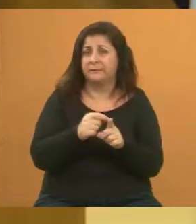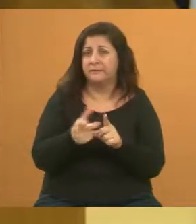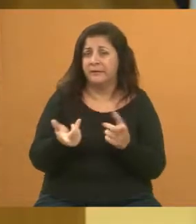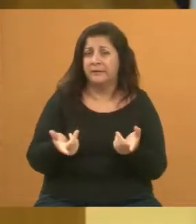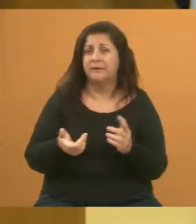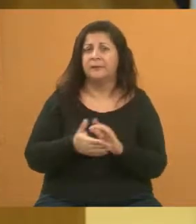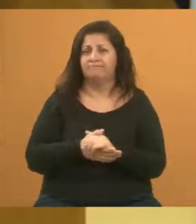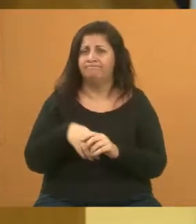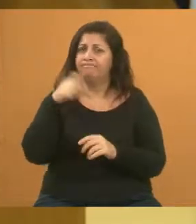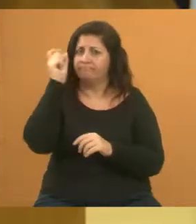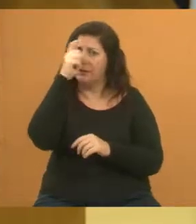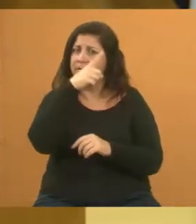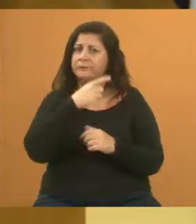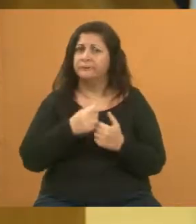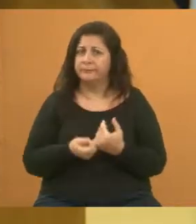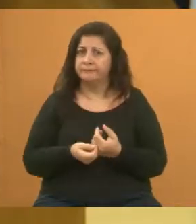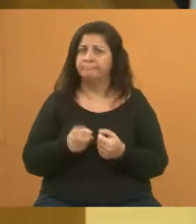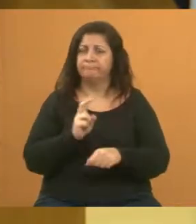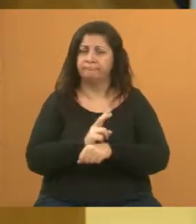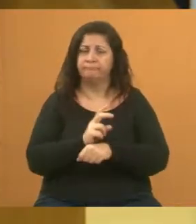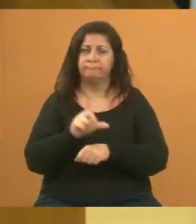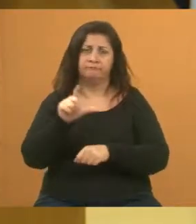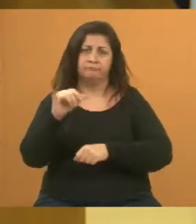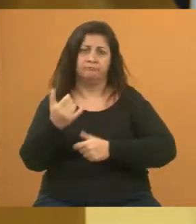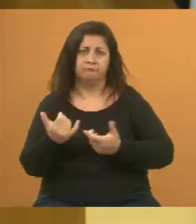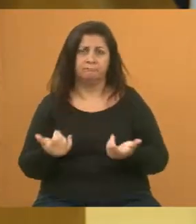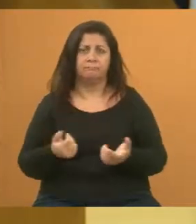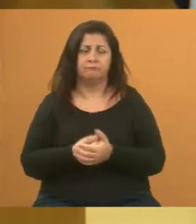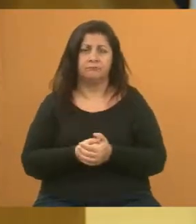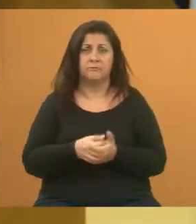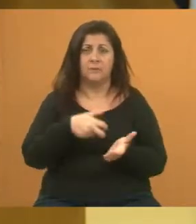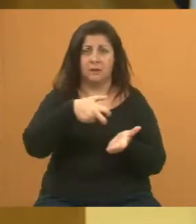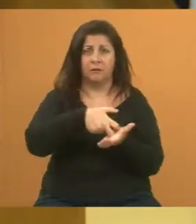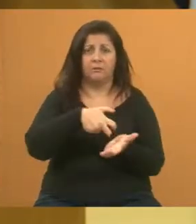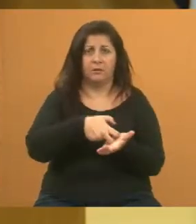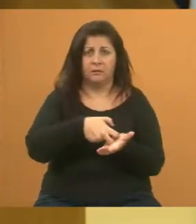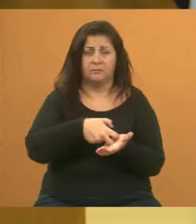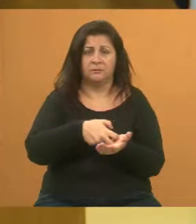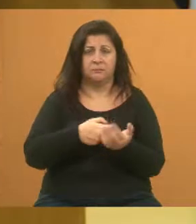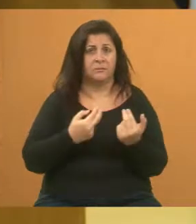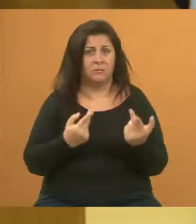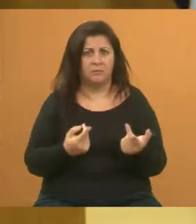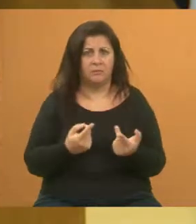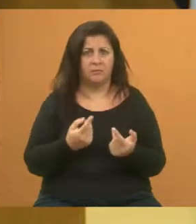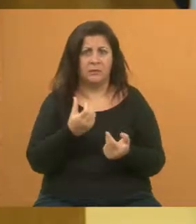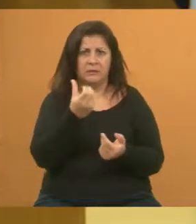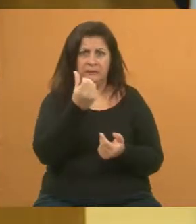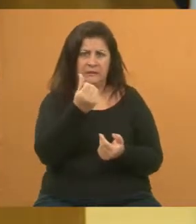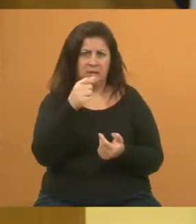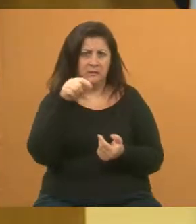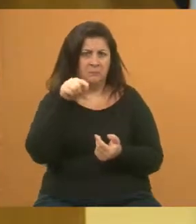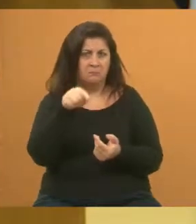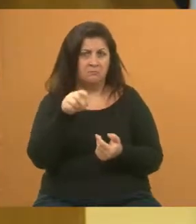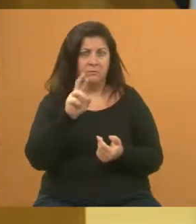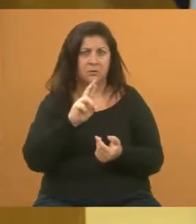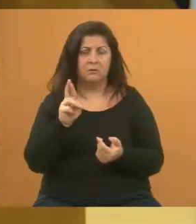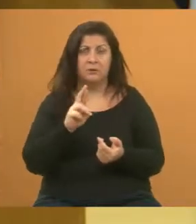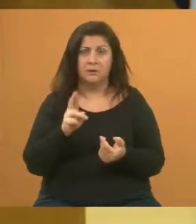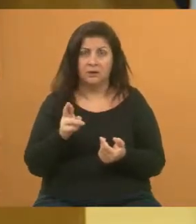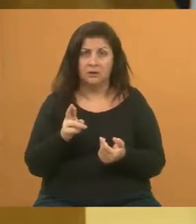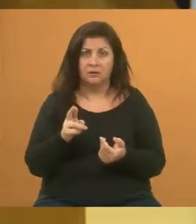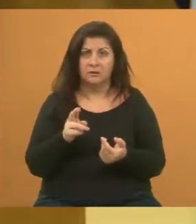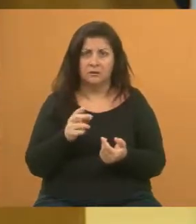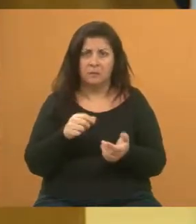dia, é difícil para manter o estabelecimento aberto. E uma punição, né, desse porte de R$6.000, quase R$6.000